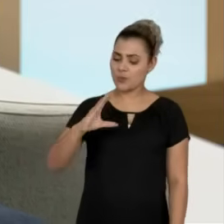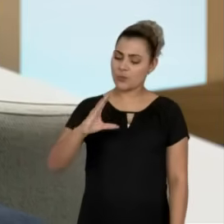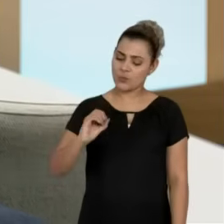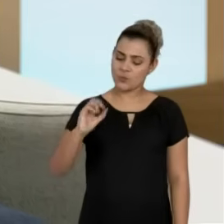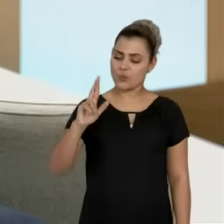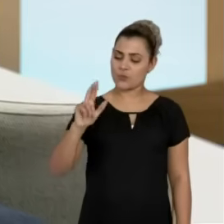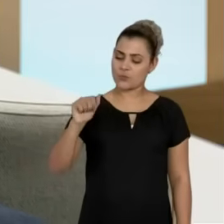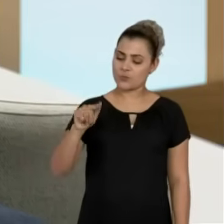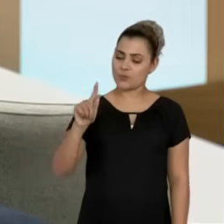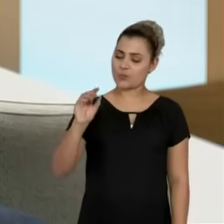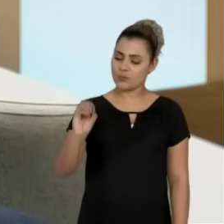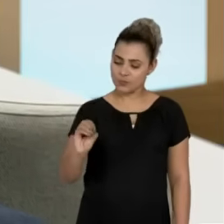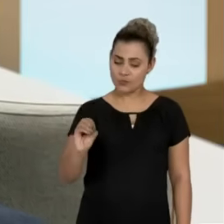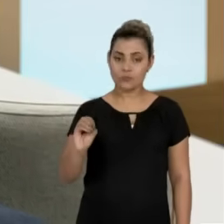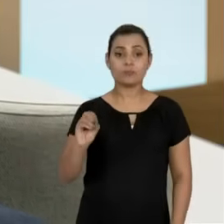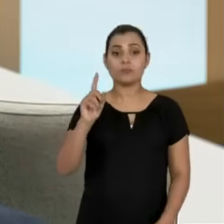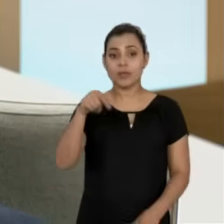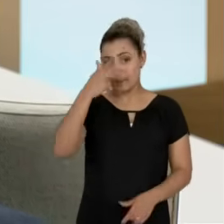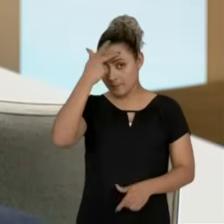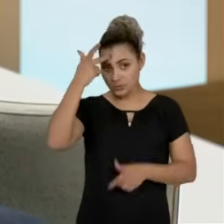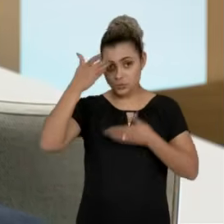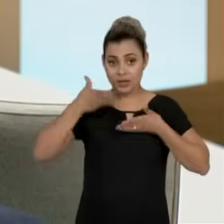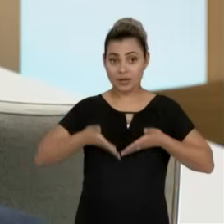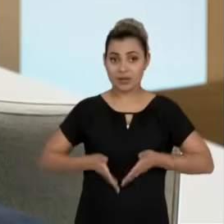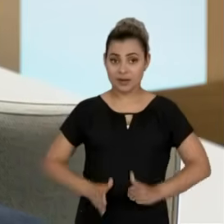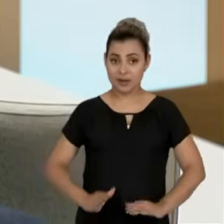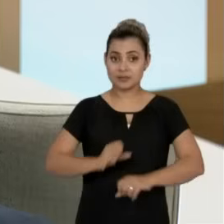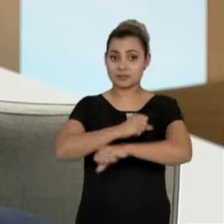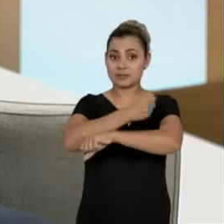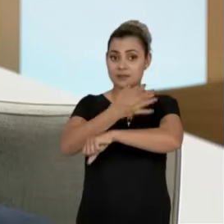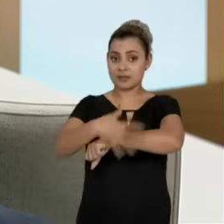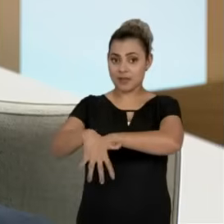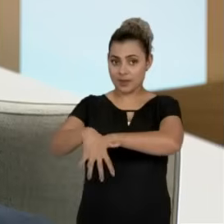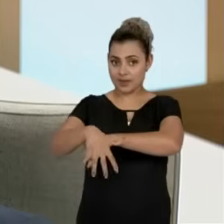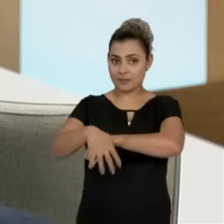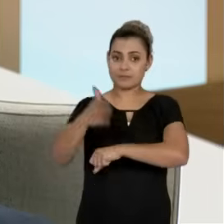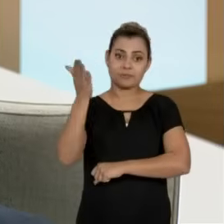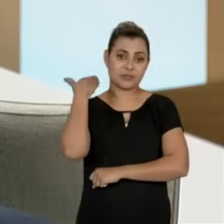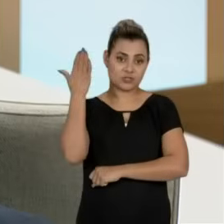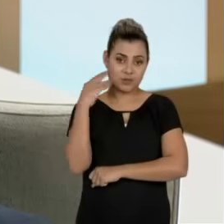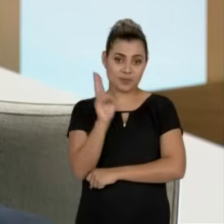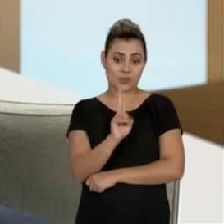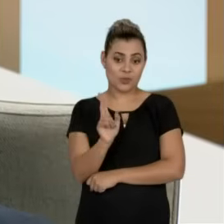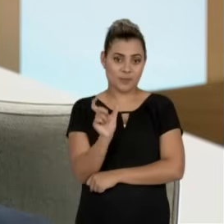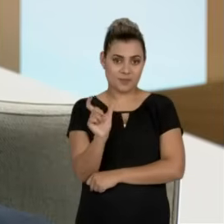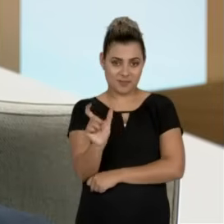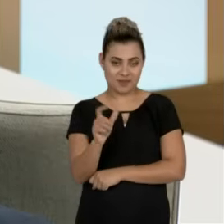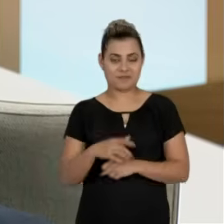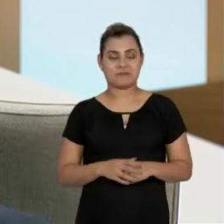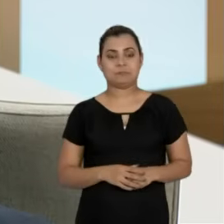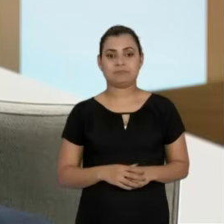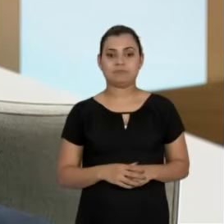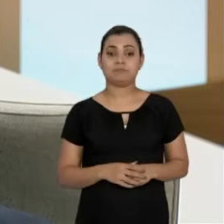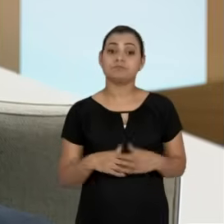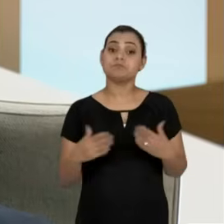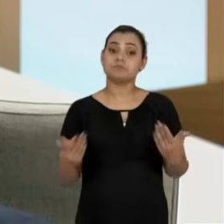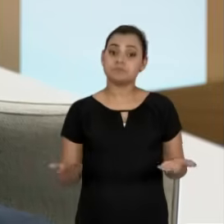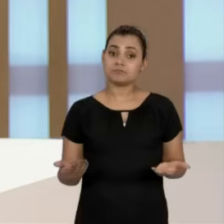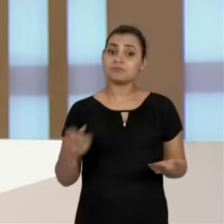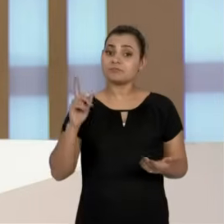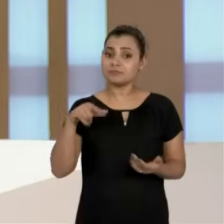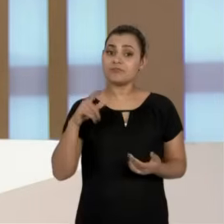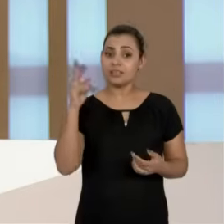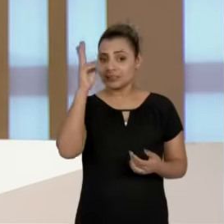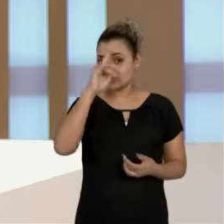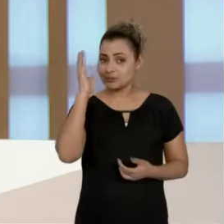é originalmente quem nasce em Santarém, né? Pelo Aurélio, né? Era antigamente. E é uma história muito